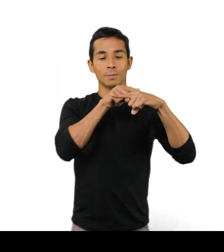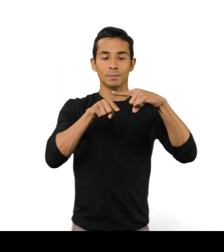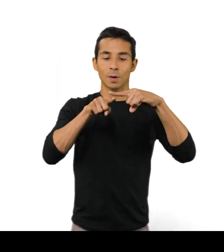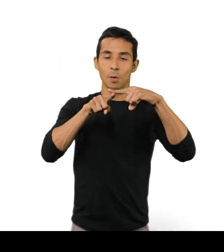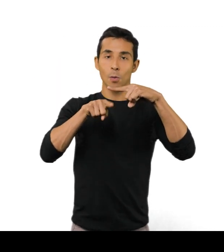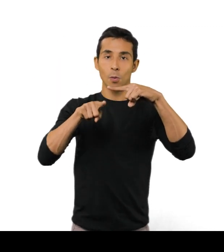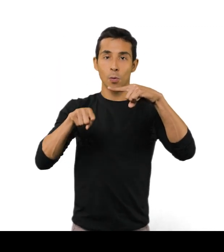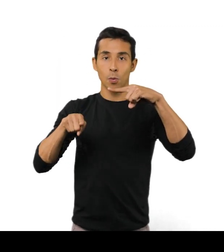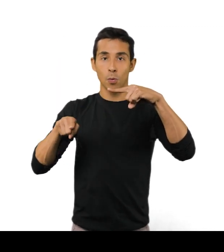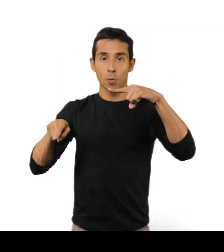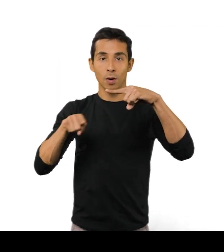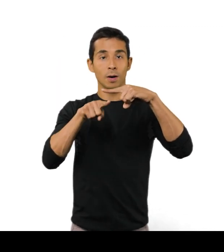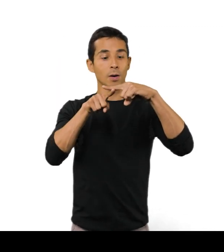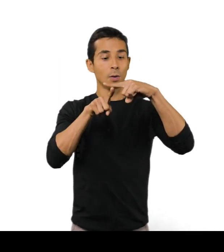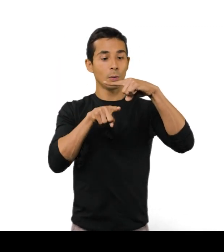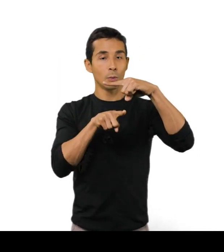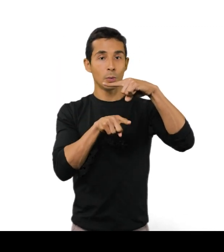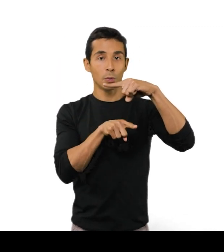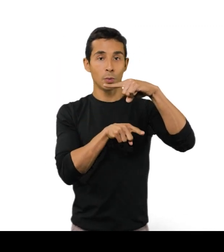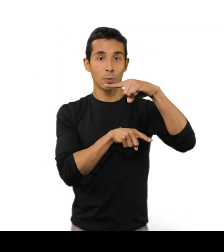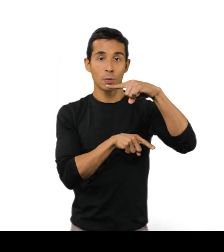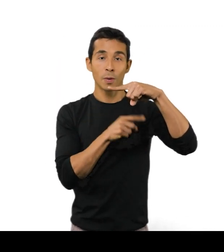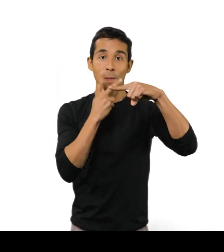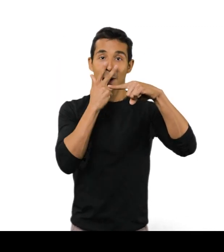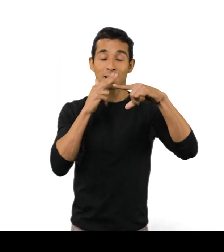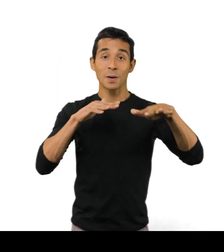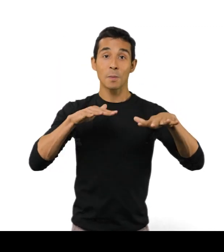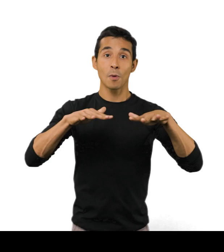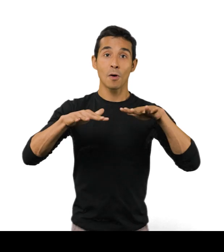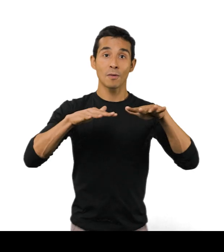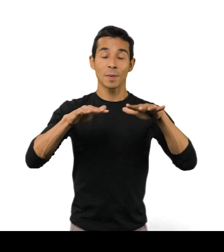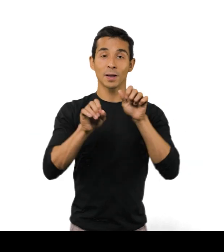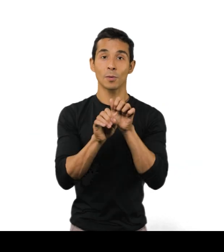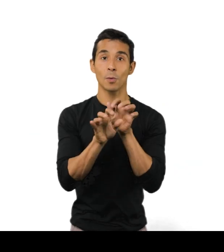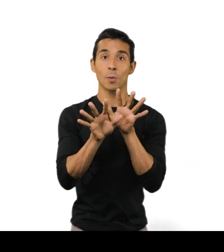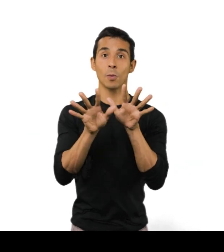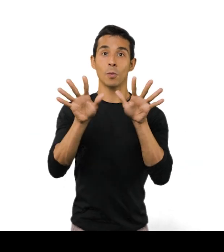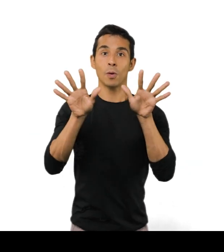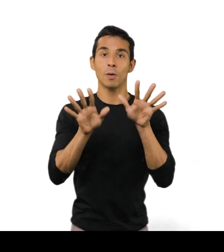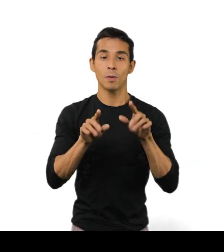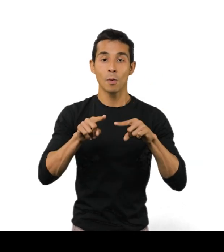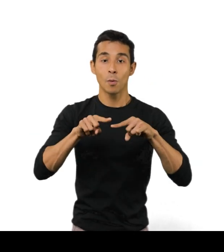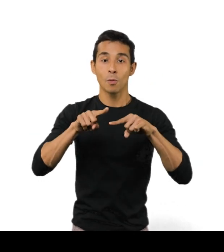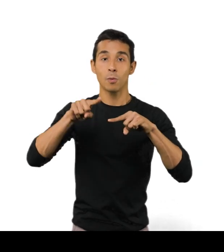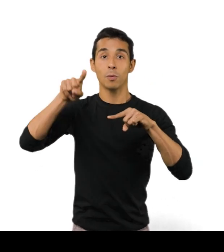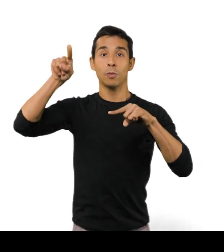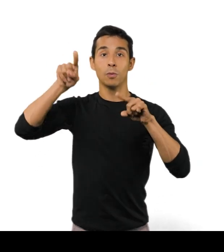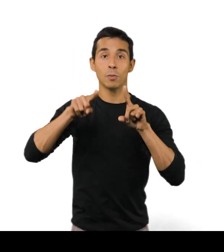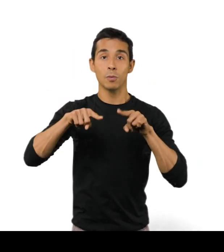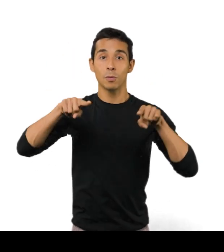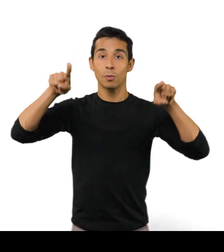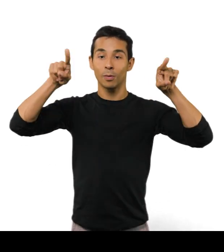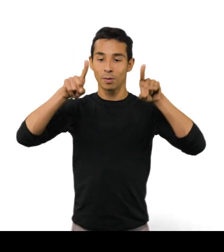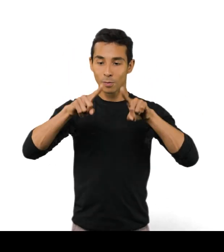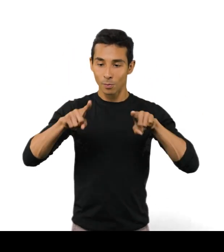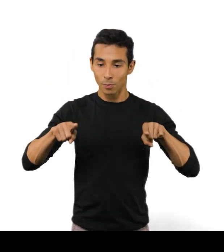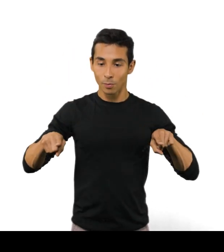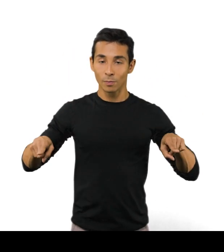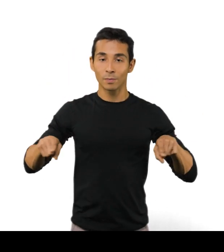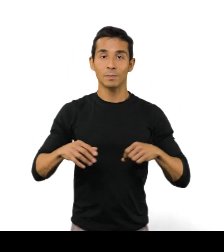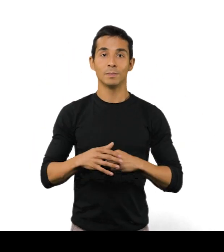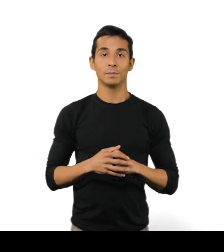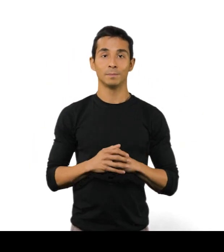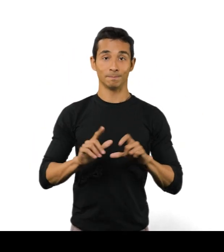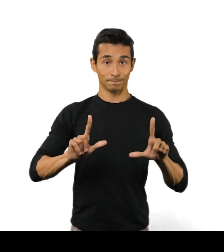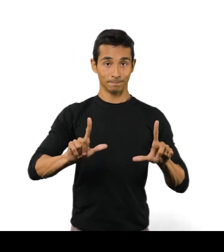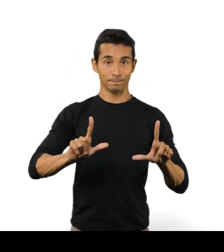e atingem um tamanho mais longo que a cruz inicial, em um festivo movimento de expansão.